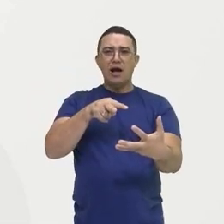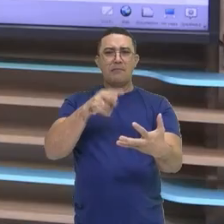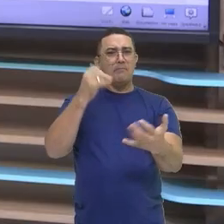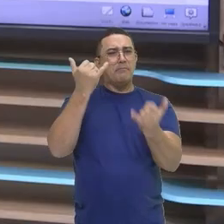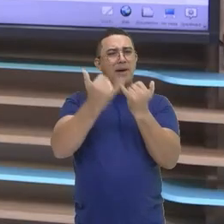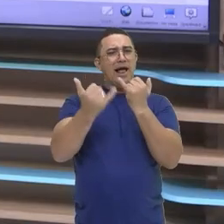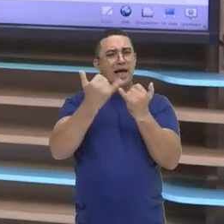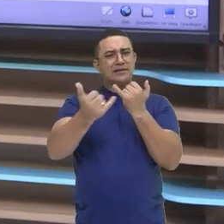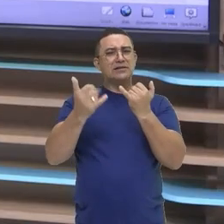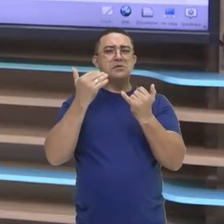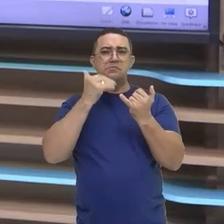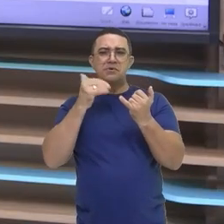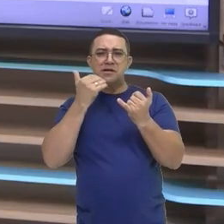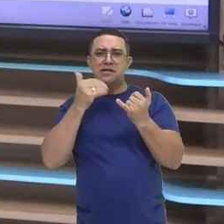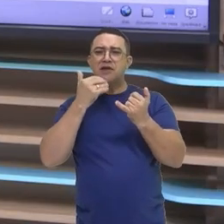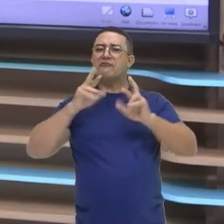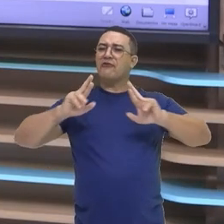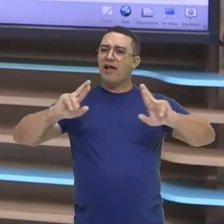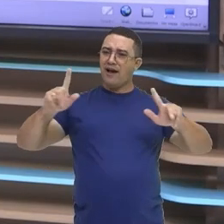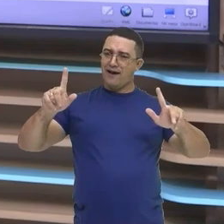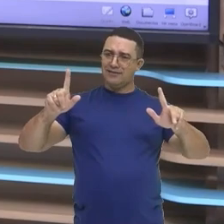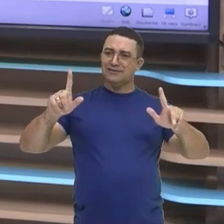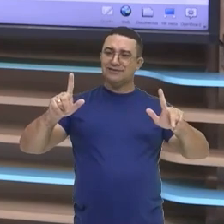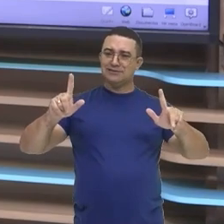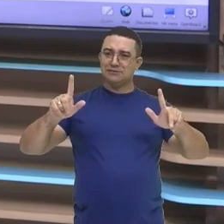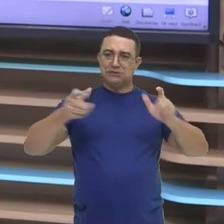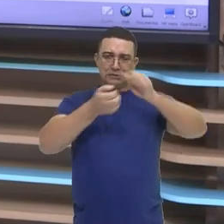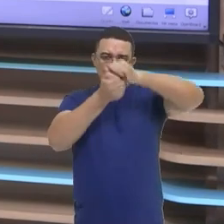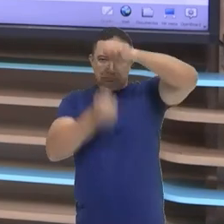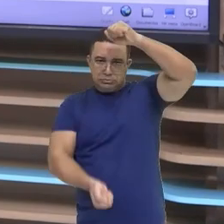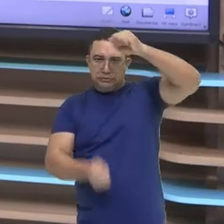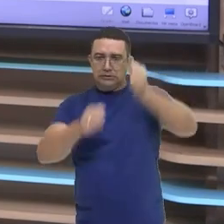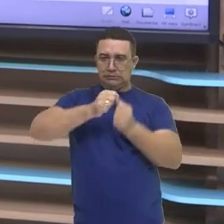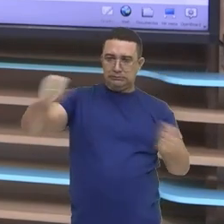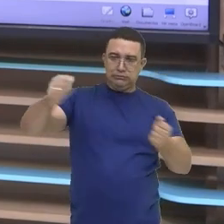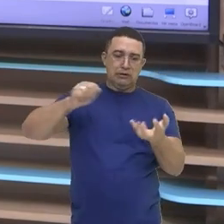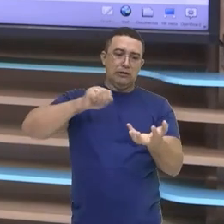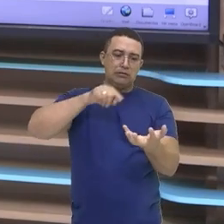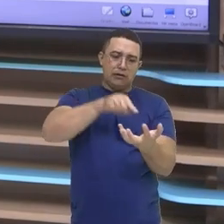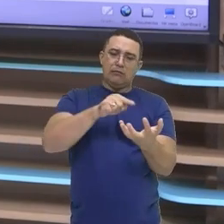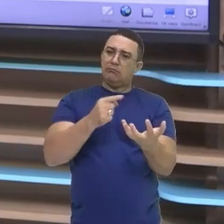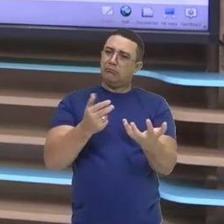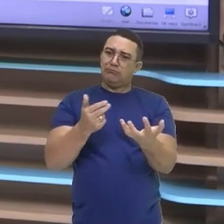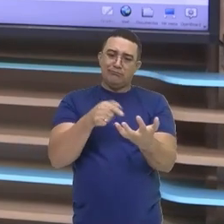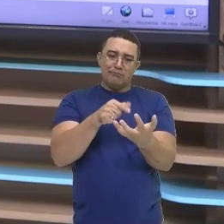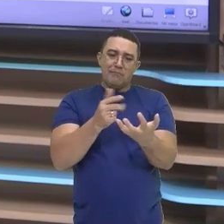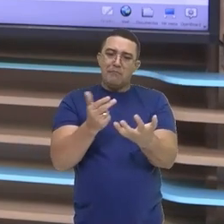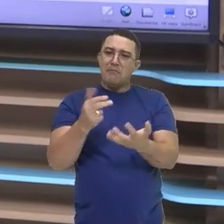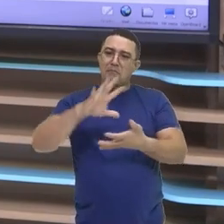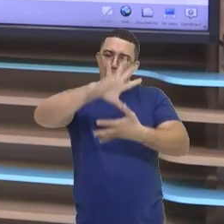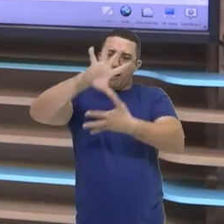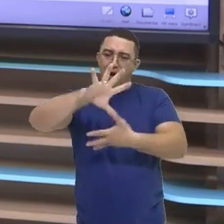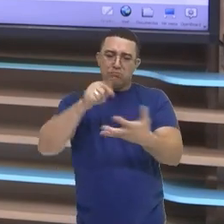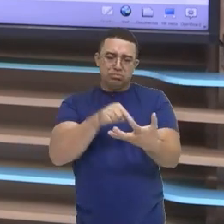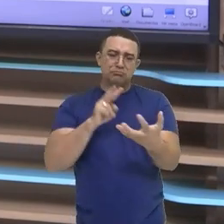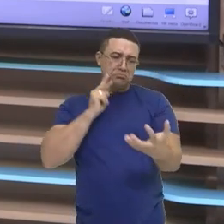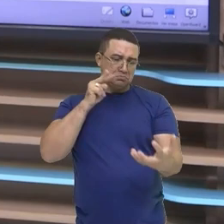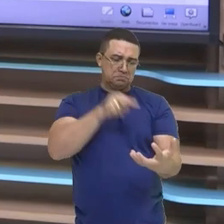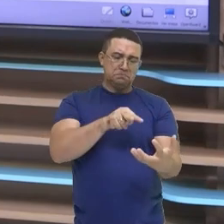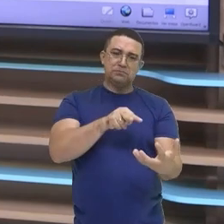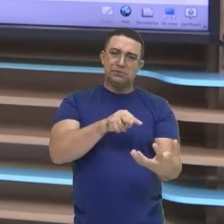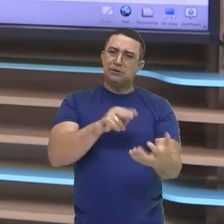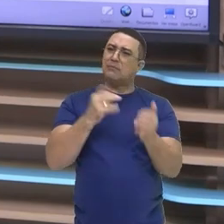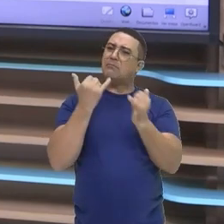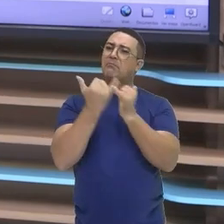impressão, que veio ali com a impressão errada, porque ele ficou muito esticadinho para cima e para baixo, né, para o norte